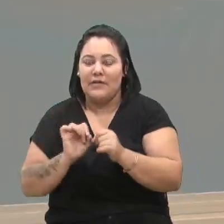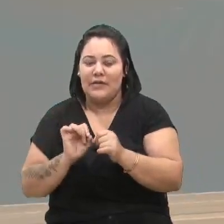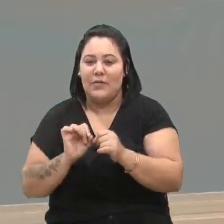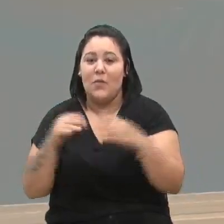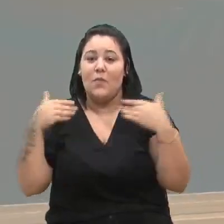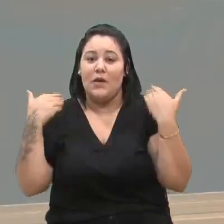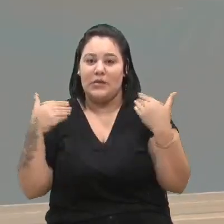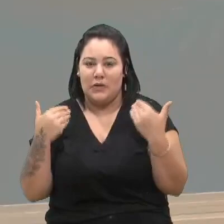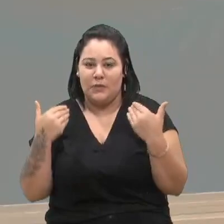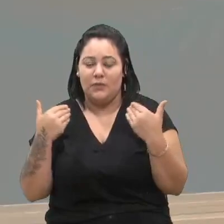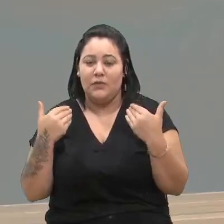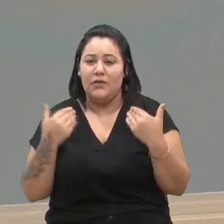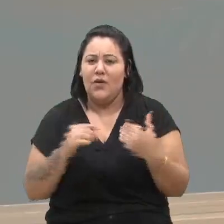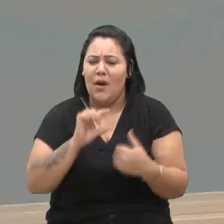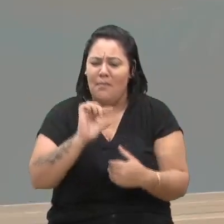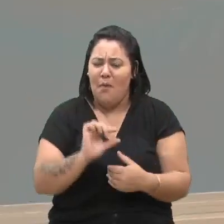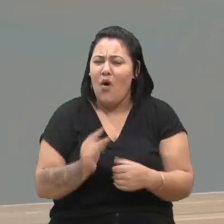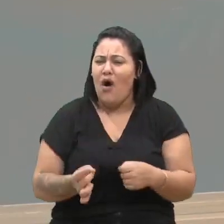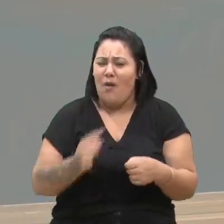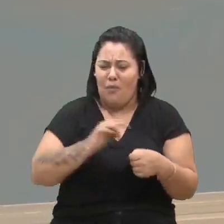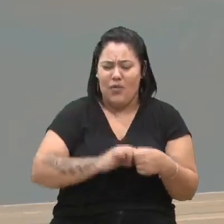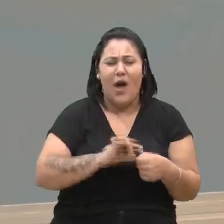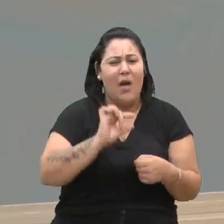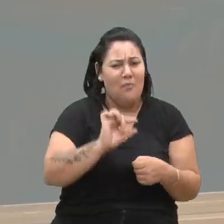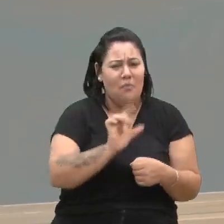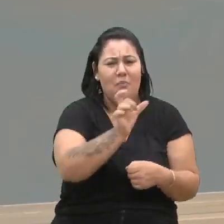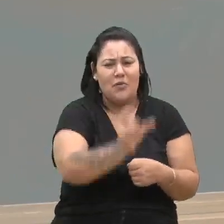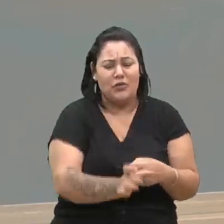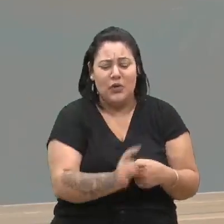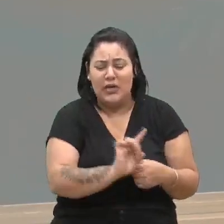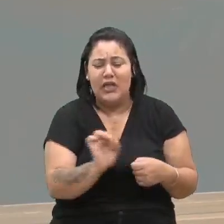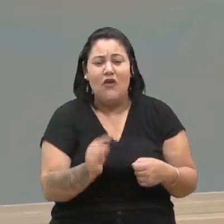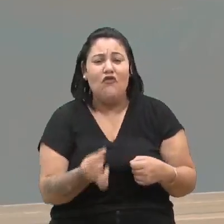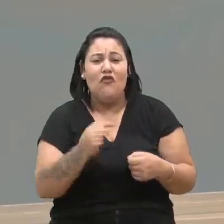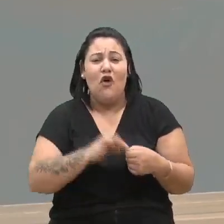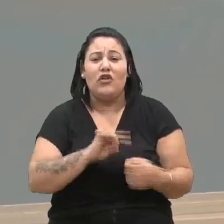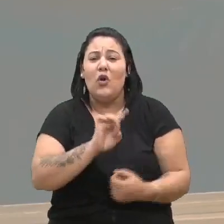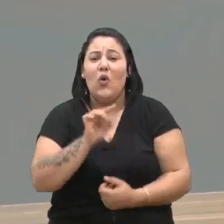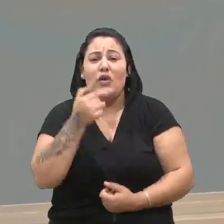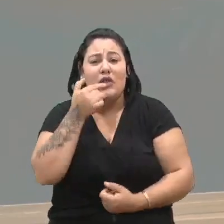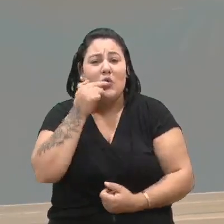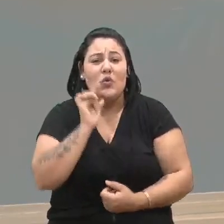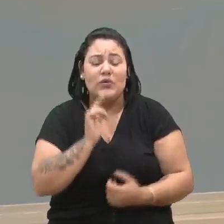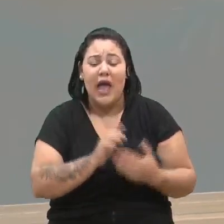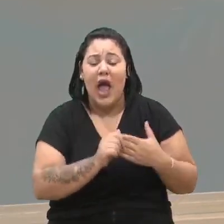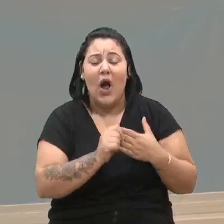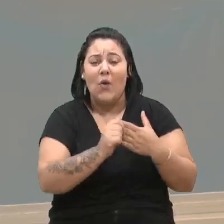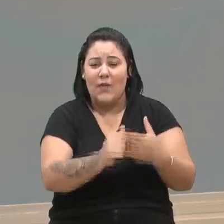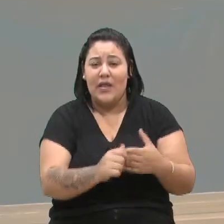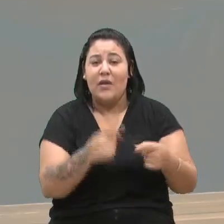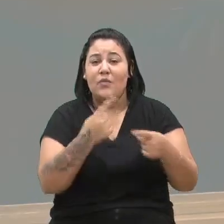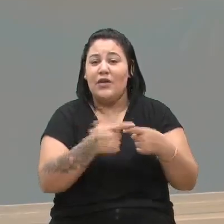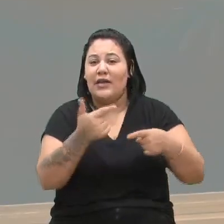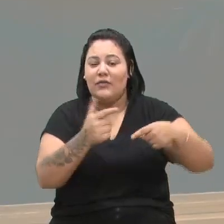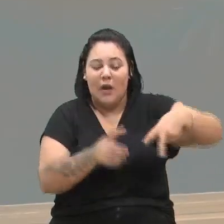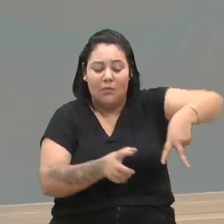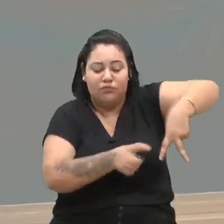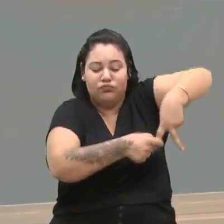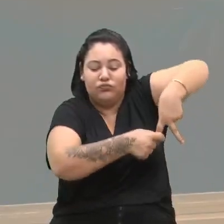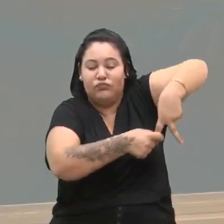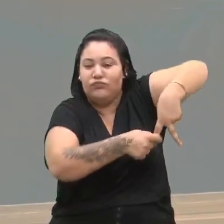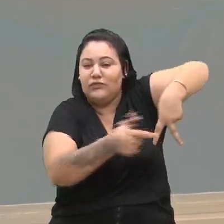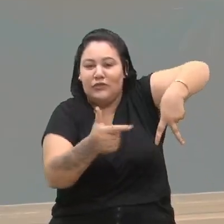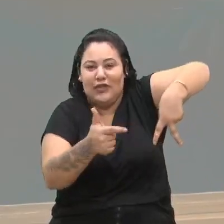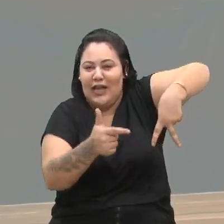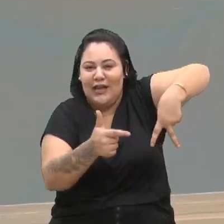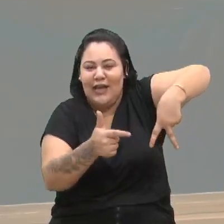que não retornam ou que não conseguem ser monitoradas na saída temporária